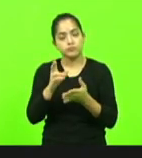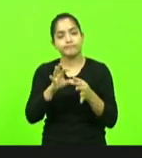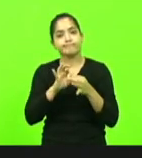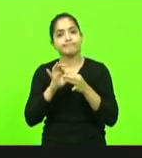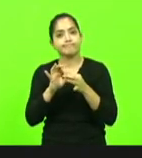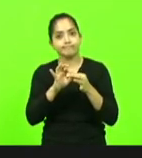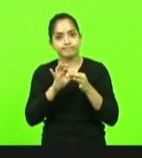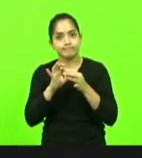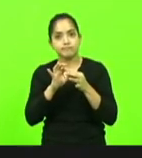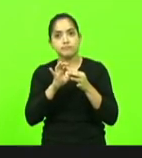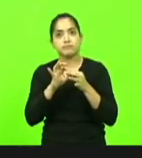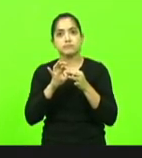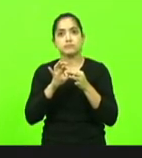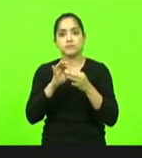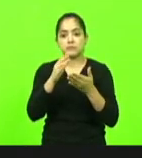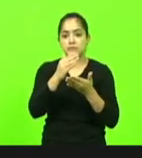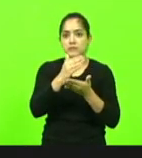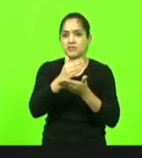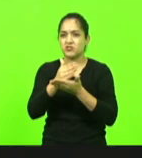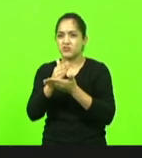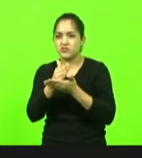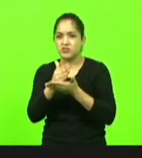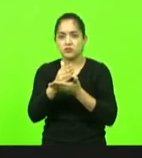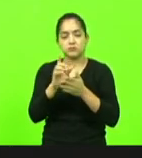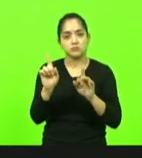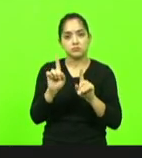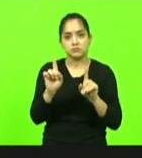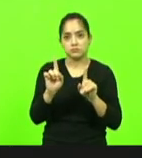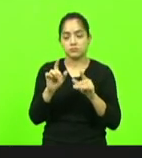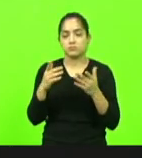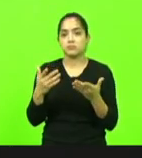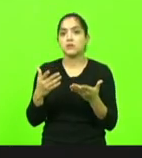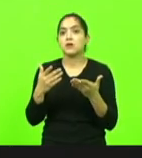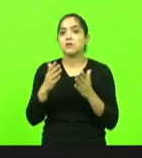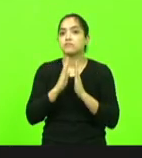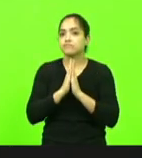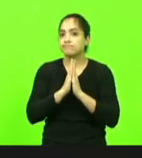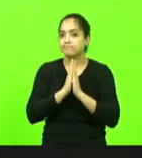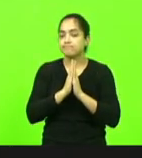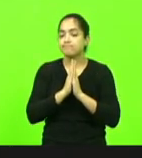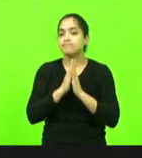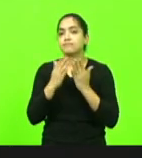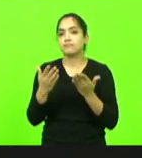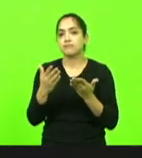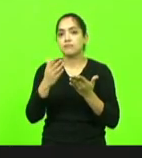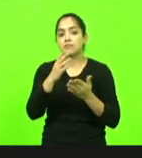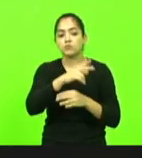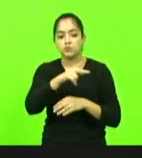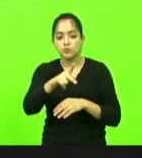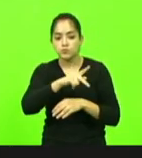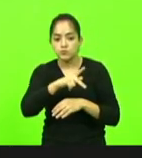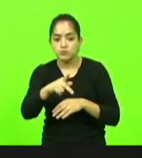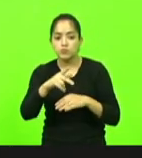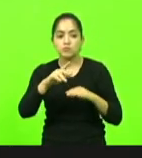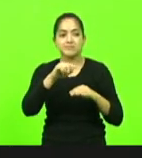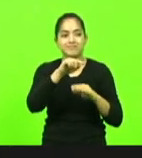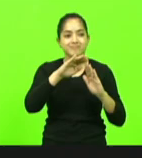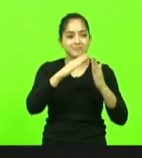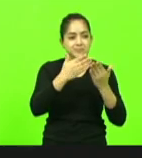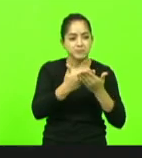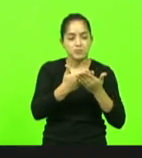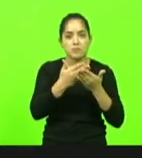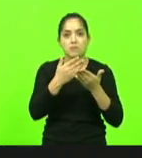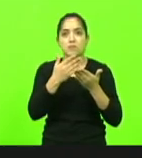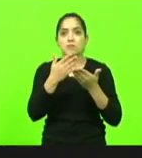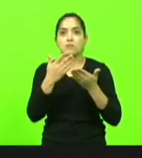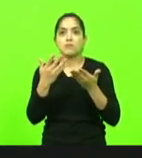e não divididos. Faço esse apelo aqui, porque muitos educadores na escola, às vezes, estão a olhar